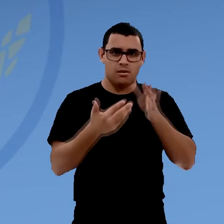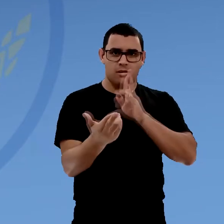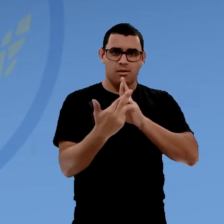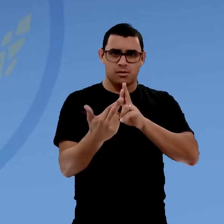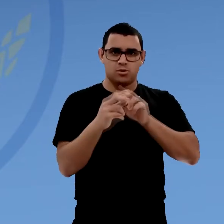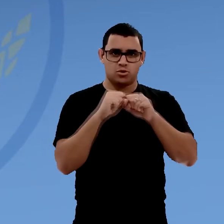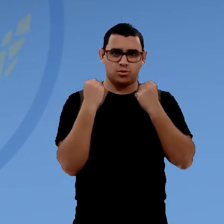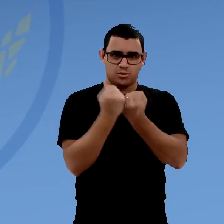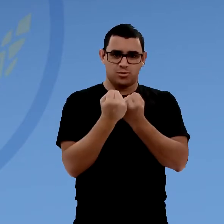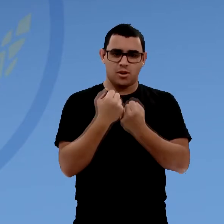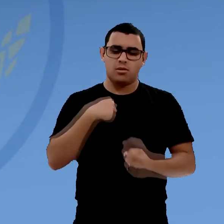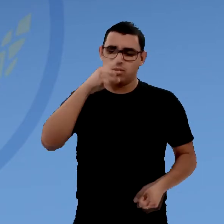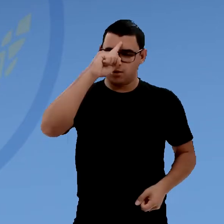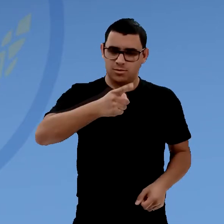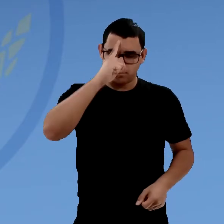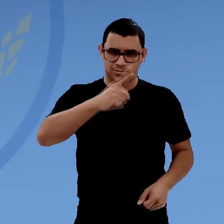Weber dizia isso, que